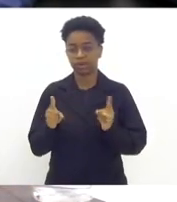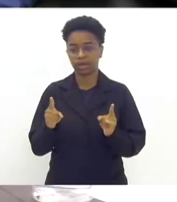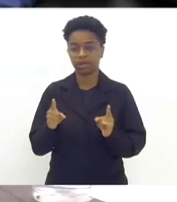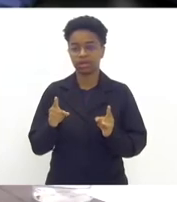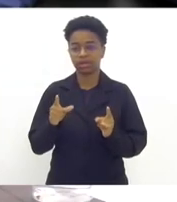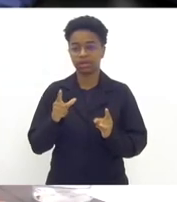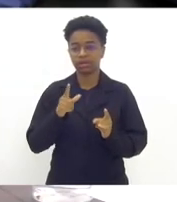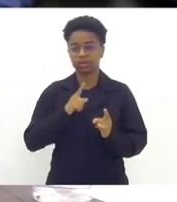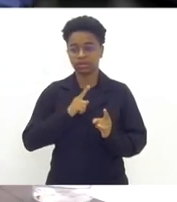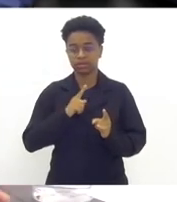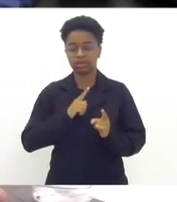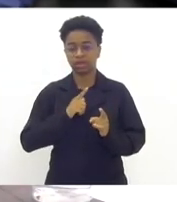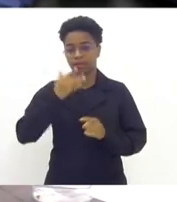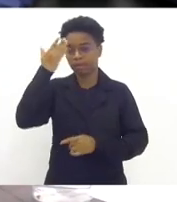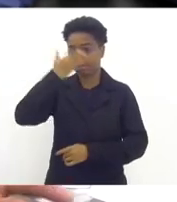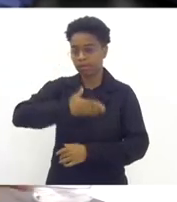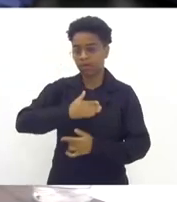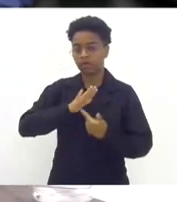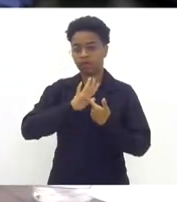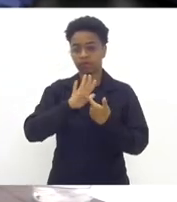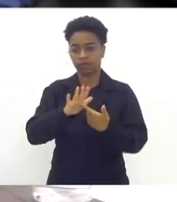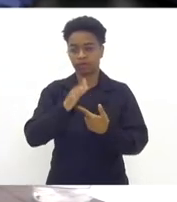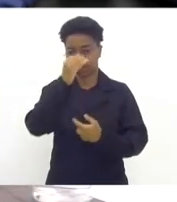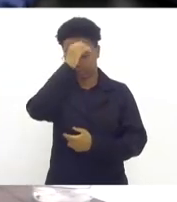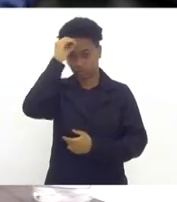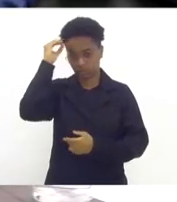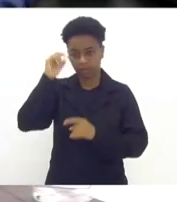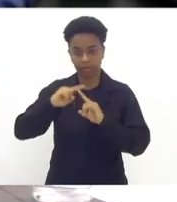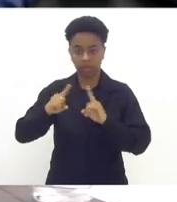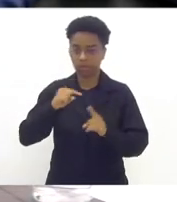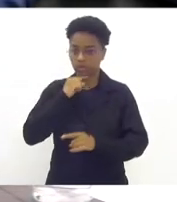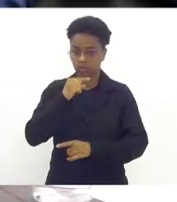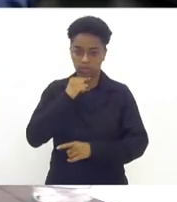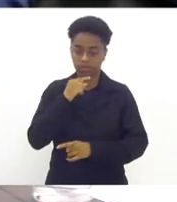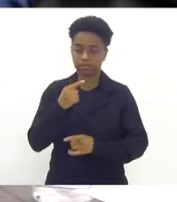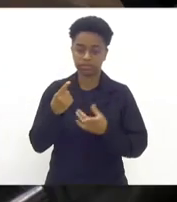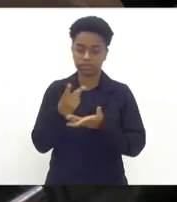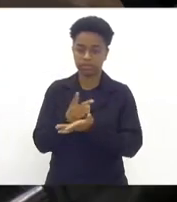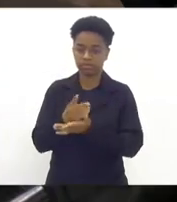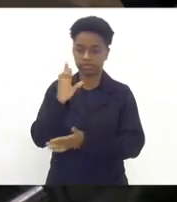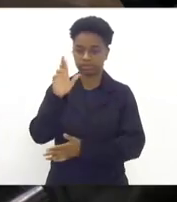com todo o álibi que você tem, não pergunto. Então, você já é reprovado de cara.